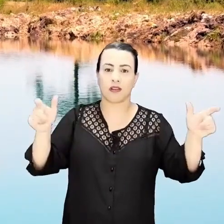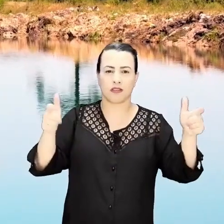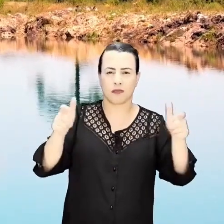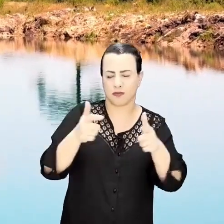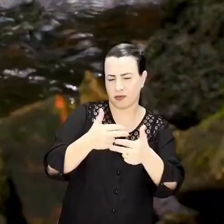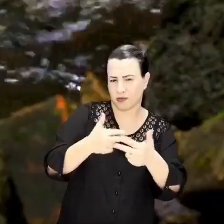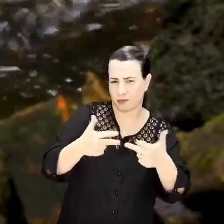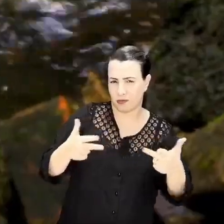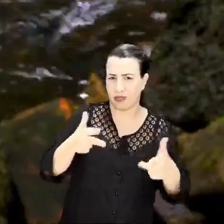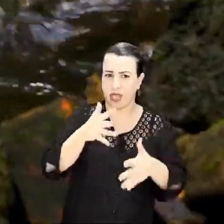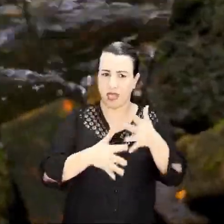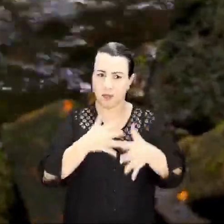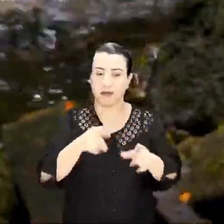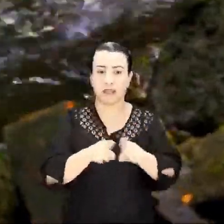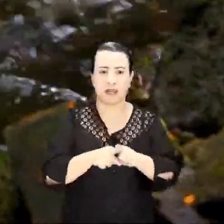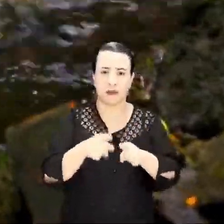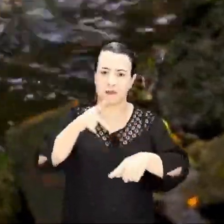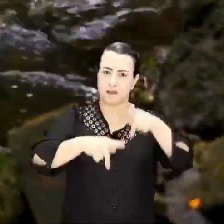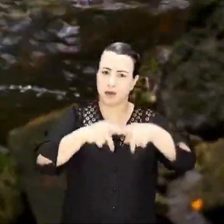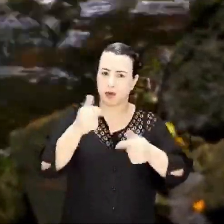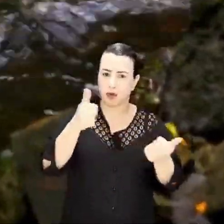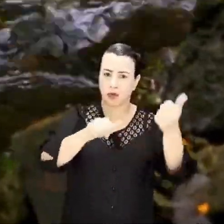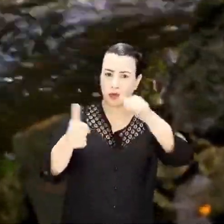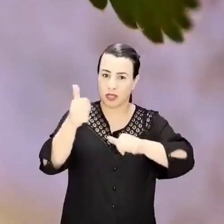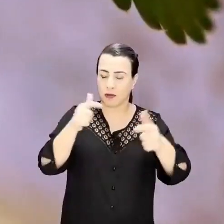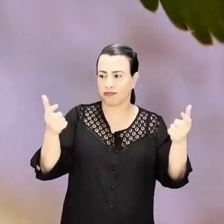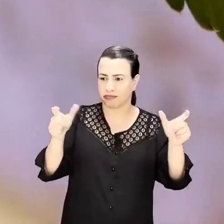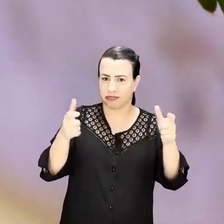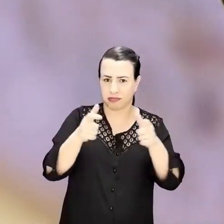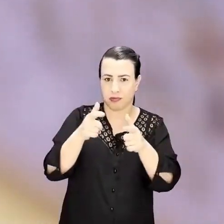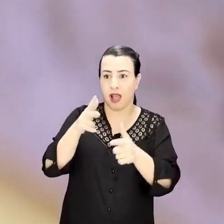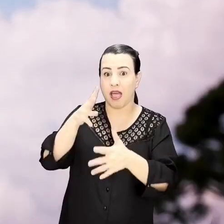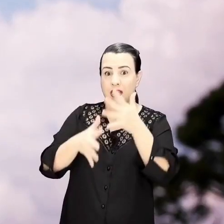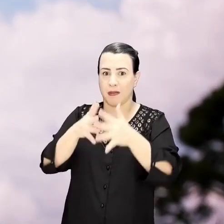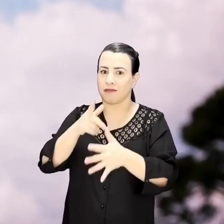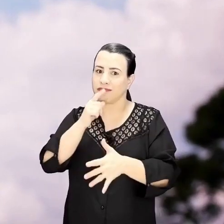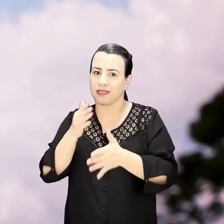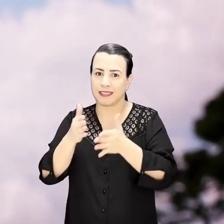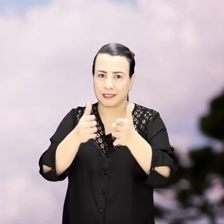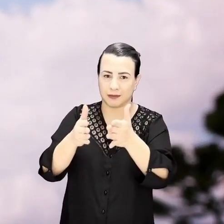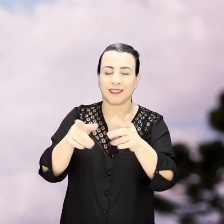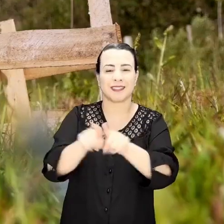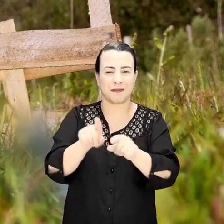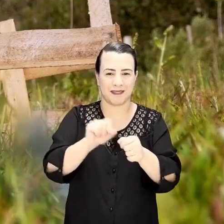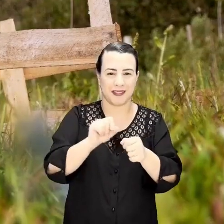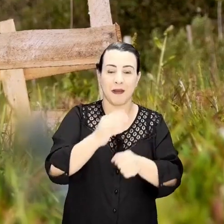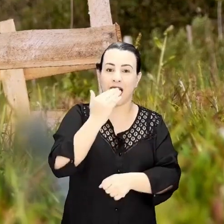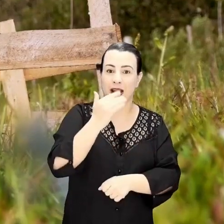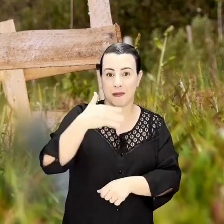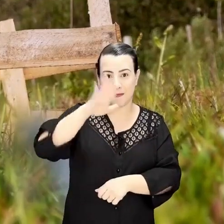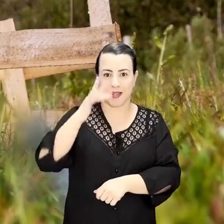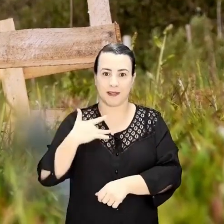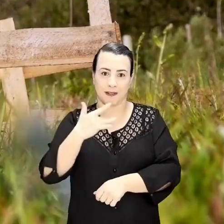quantidade de sedimentos e de defensivos químicos que vão até os rios, além de produzir alimentos mais saudáveis. Plantamos